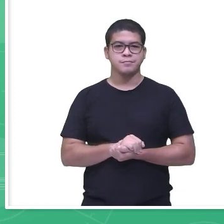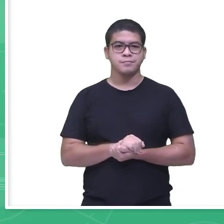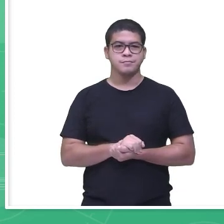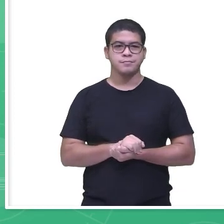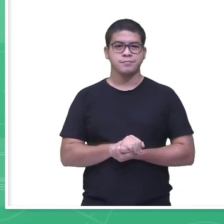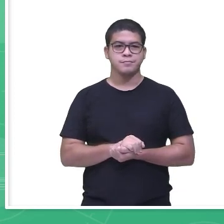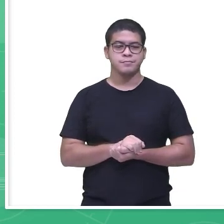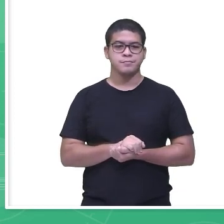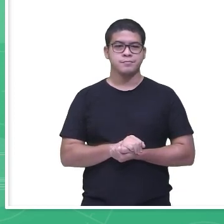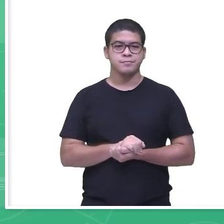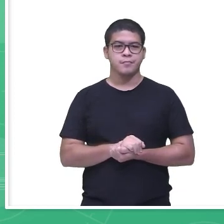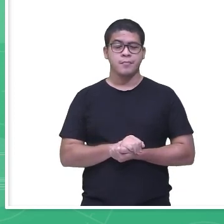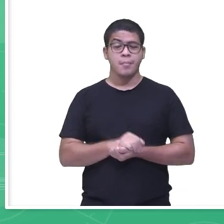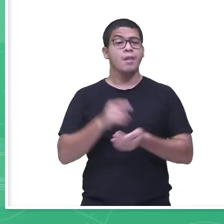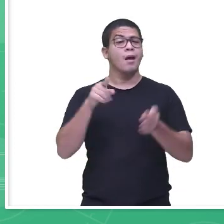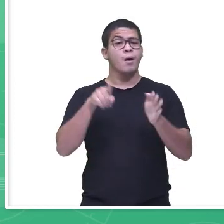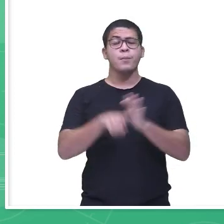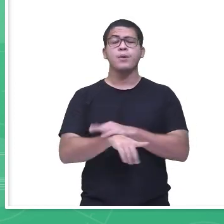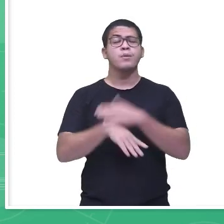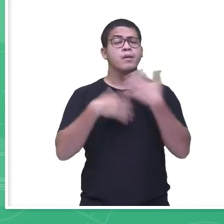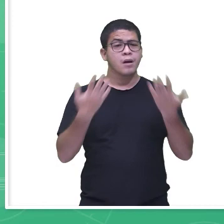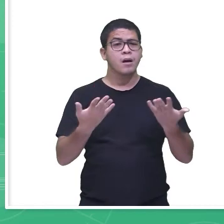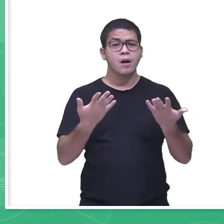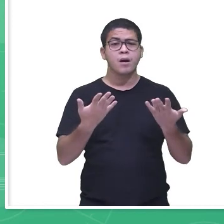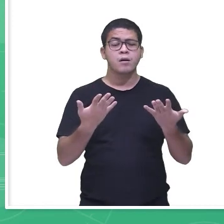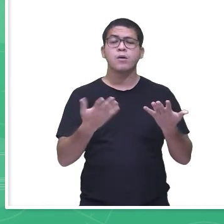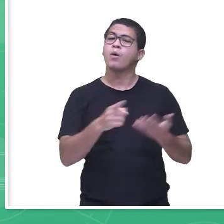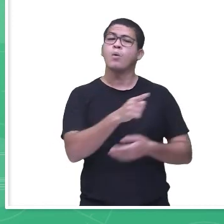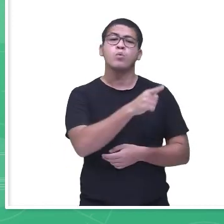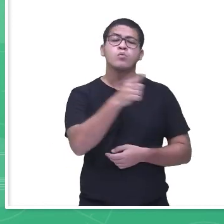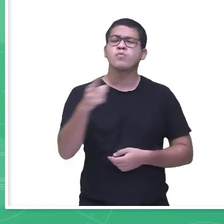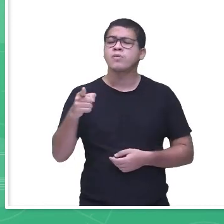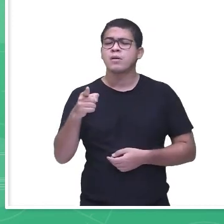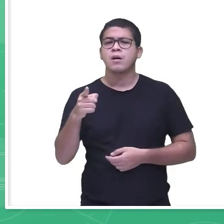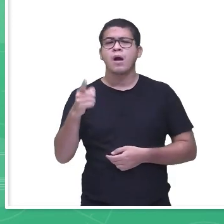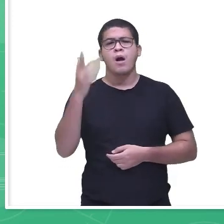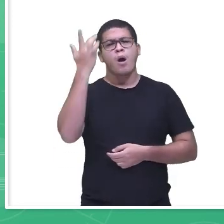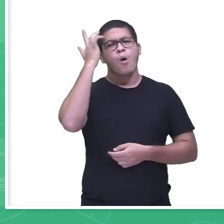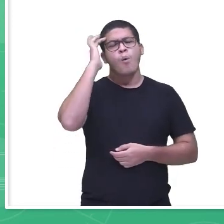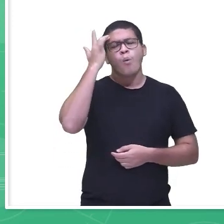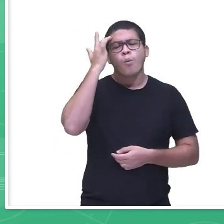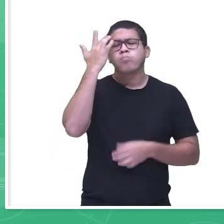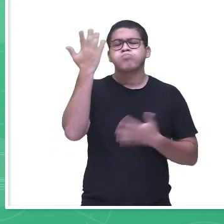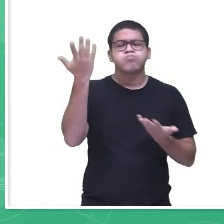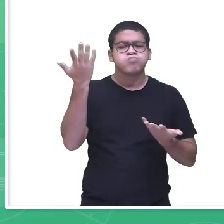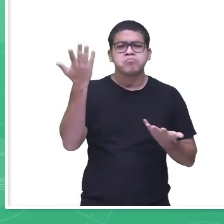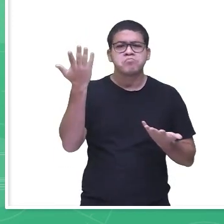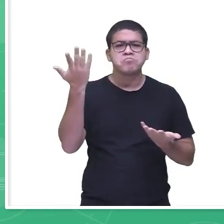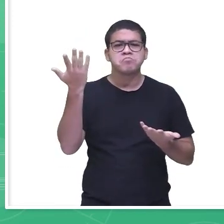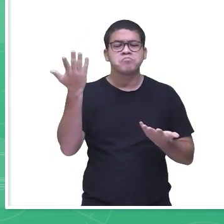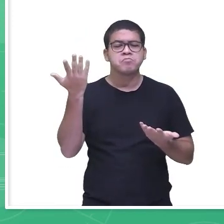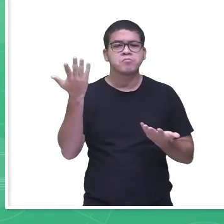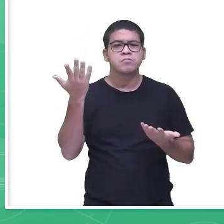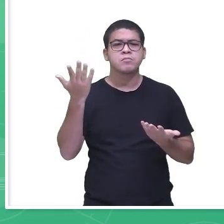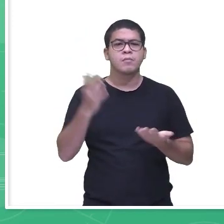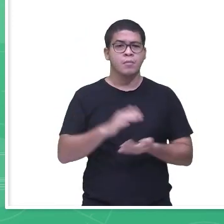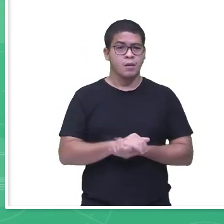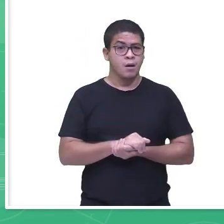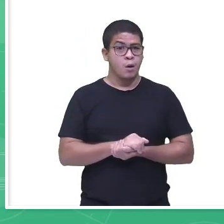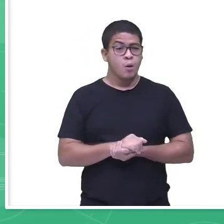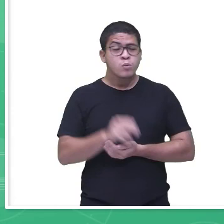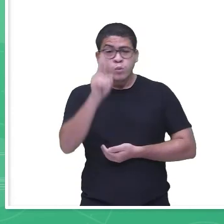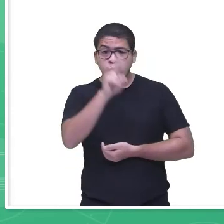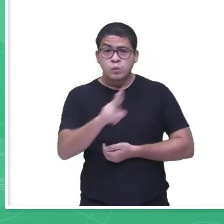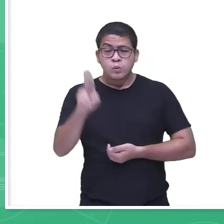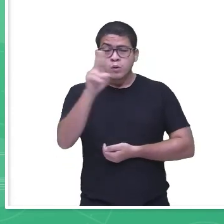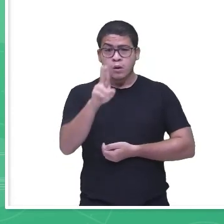socrático. E aí a pergunta que fica é justamente essa. A pergunta que fica é justamente essa daí. Nós estamos usando mais